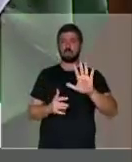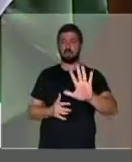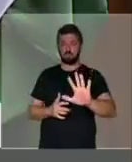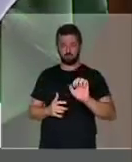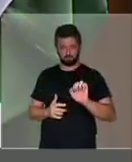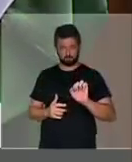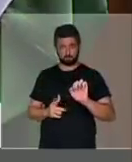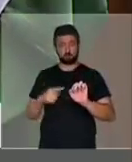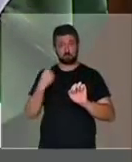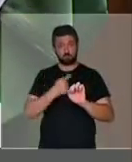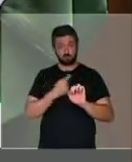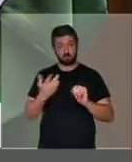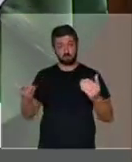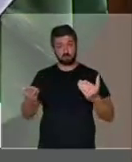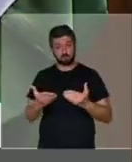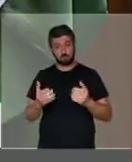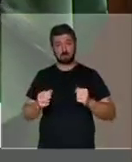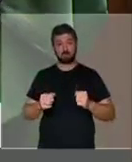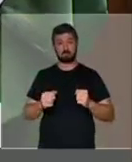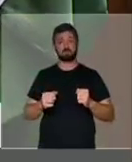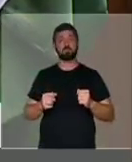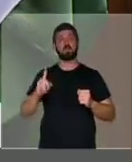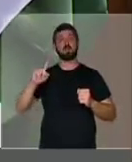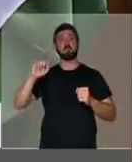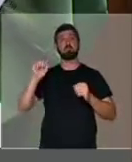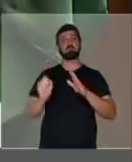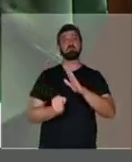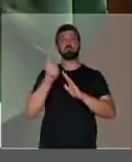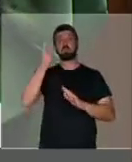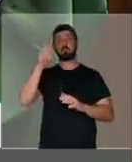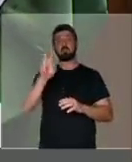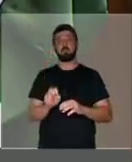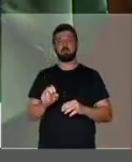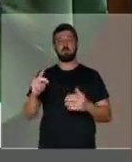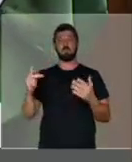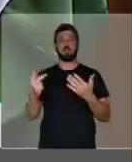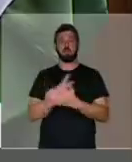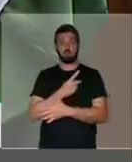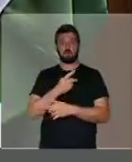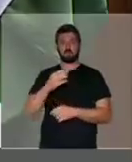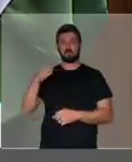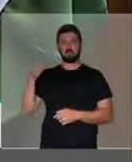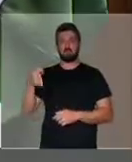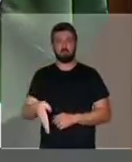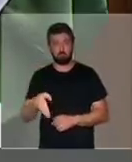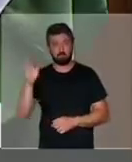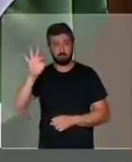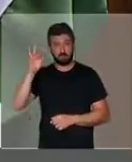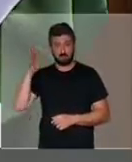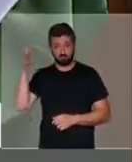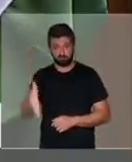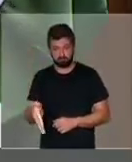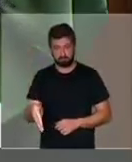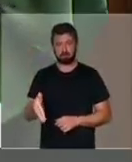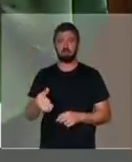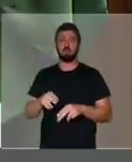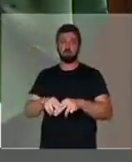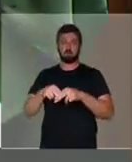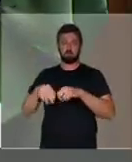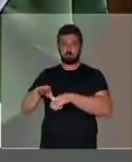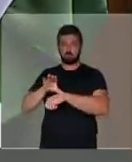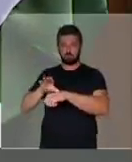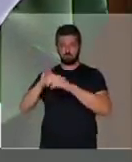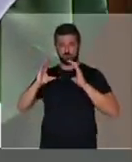Obviamente, como estamos diante do primeiro caso de decretação de intervenção federal após o advento da